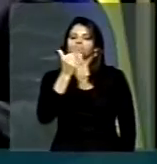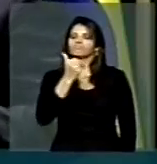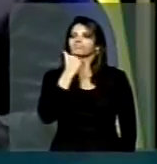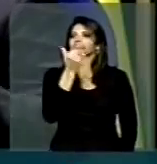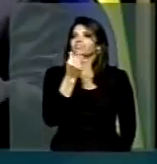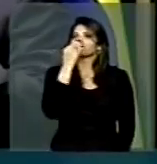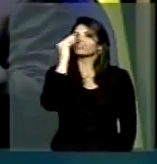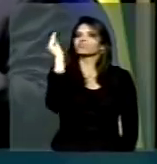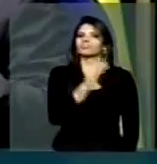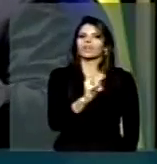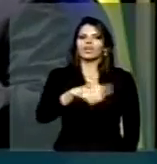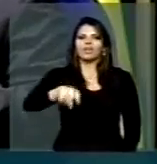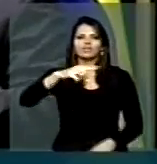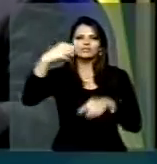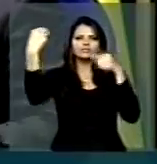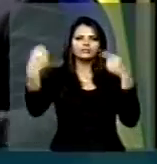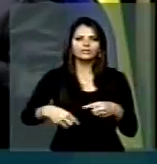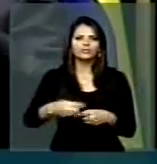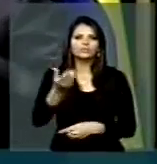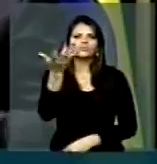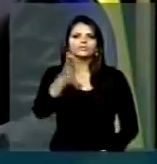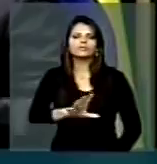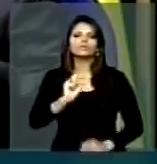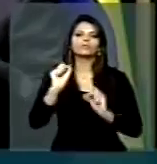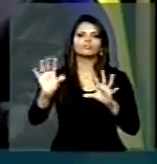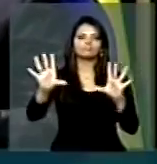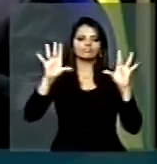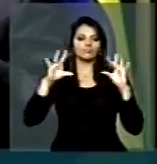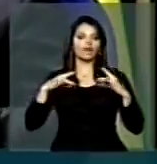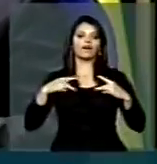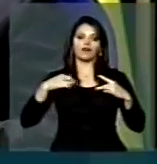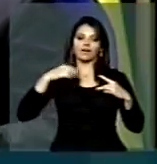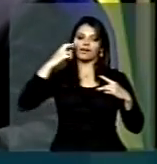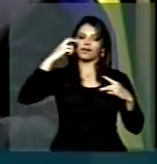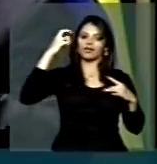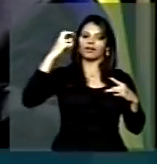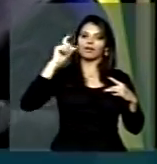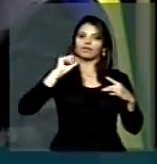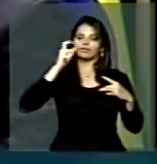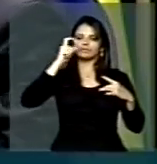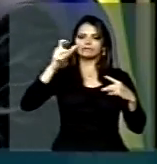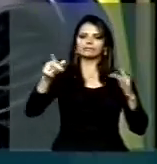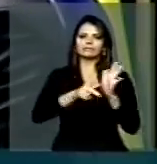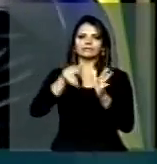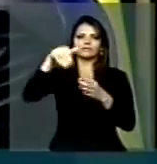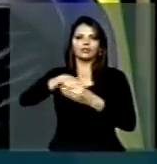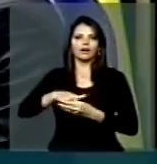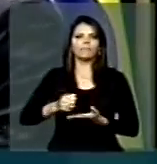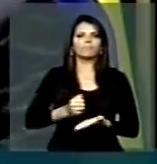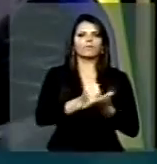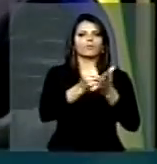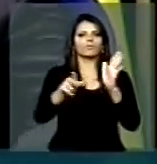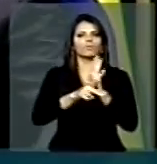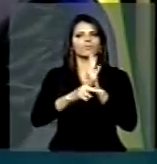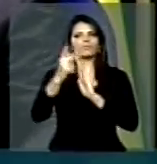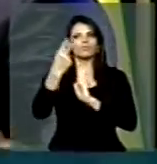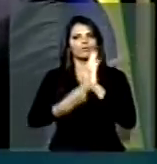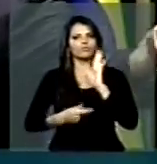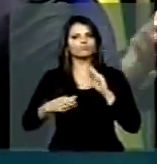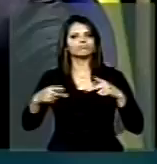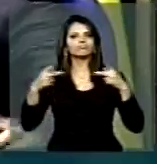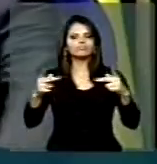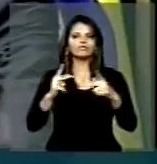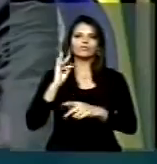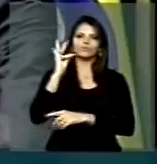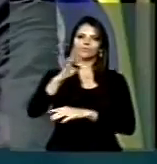se dispuseram um instante sequer a abstrair os interesses eleitorais para emprestar apoio à iniciativa, à luta para um